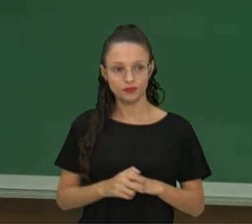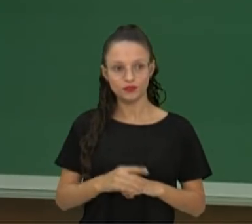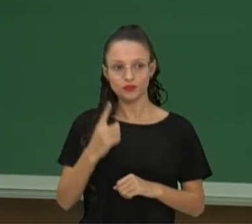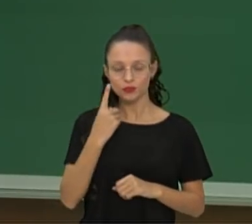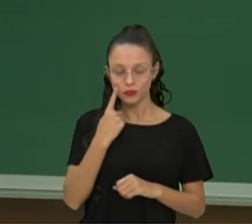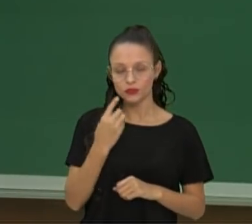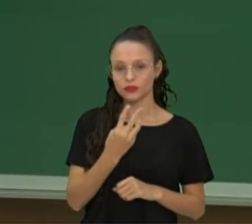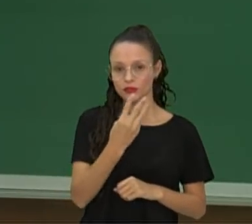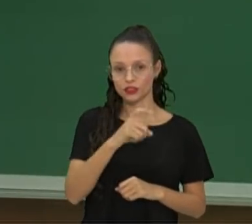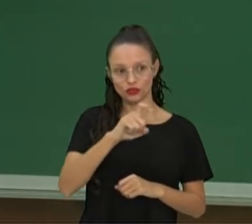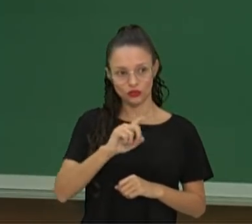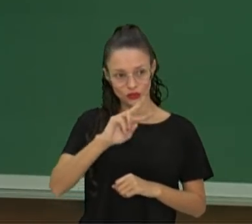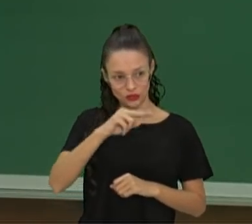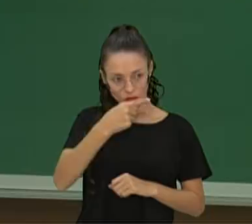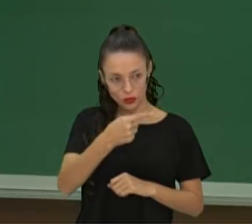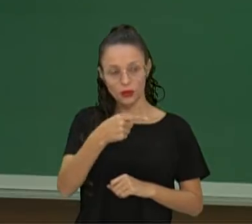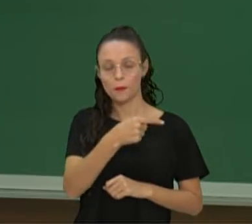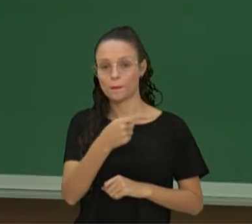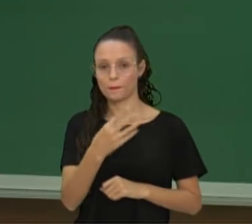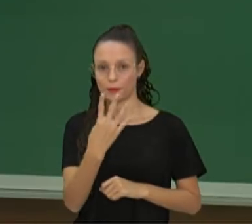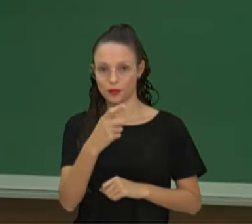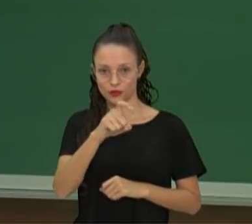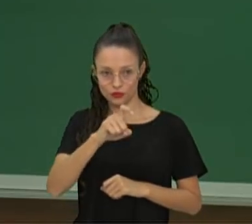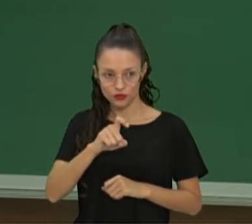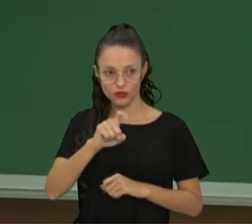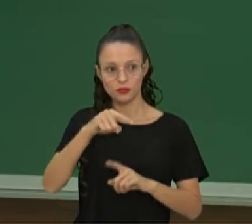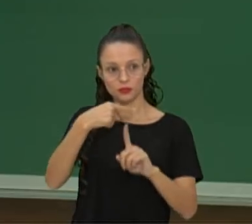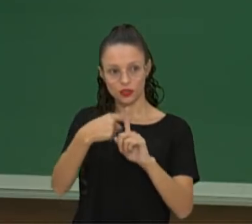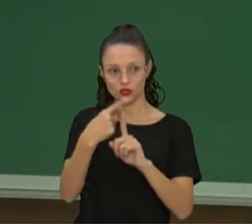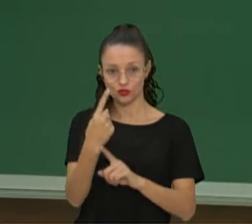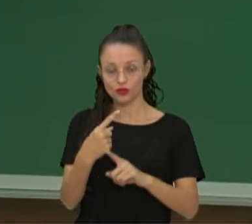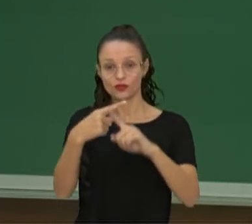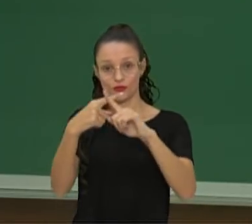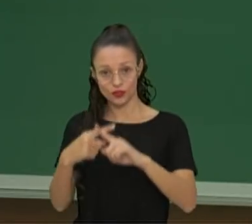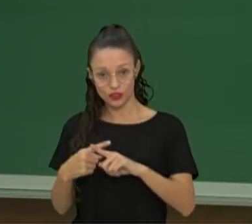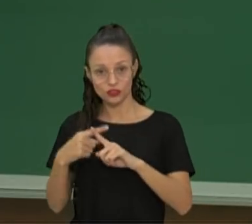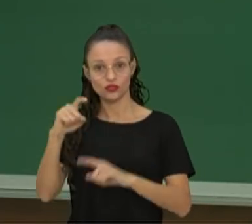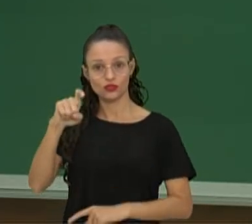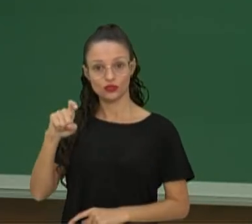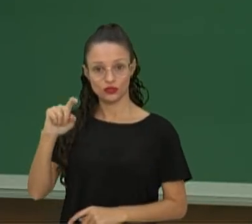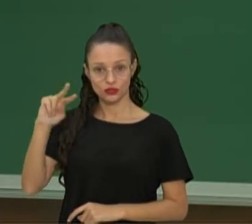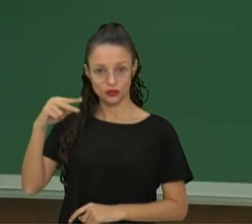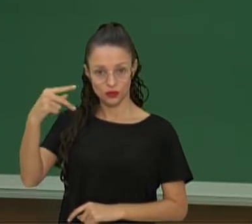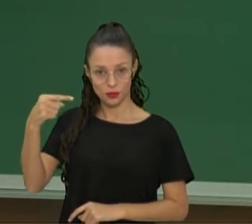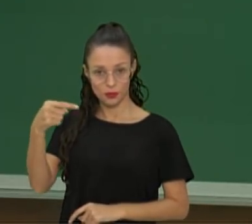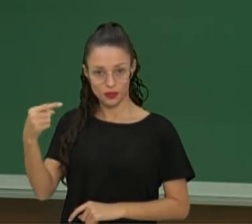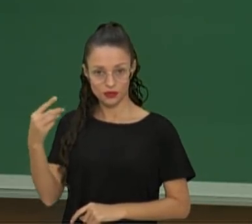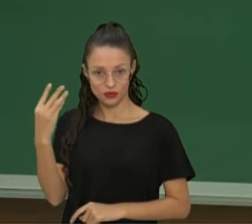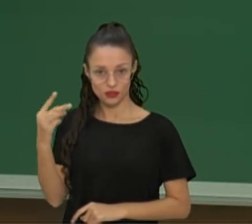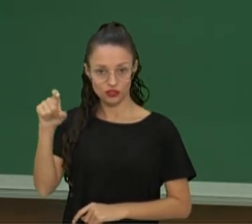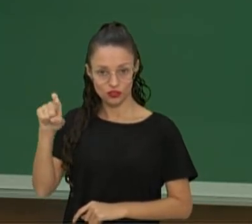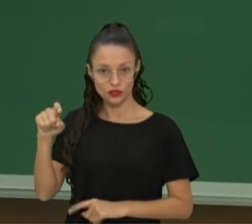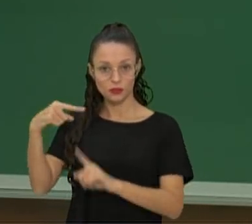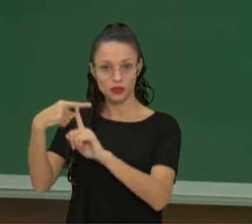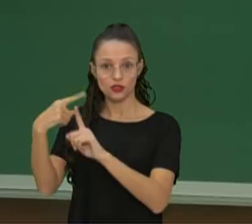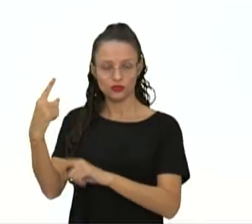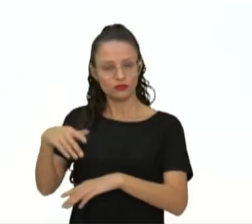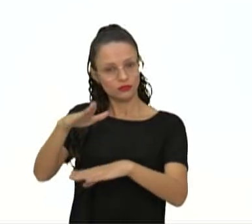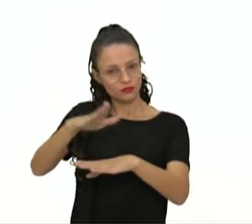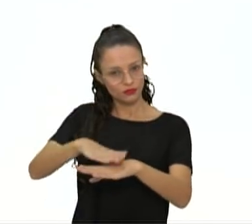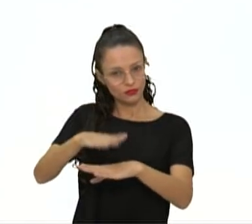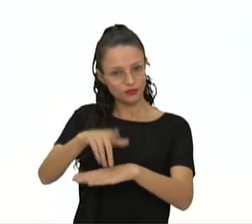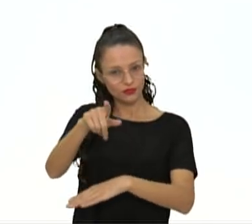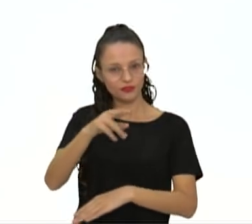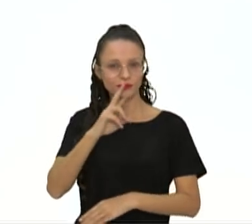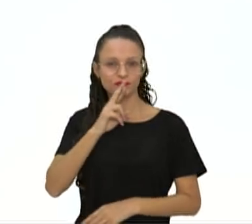um trinômio. Então dá uma olhada. 3x ao quadrado menos 4x mais 1 vezes x ao quadrado menos 3x mais 1. Te dou um tempinho para